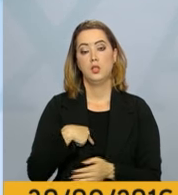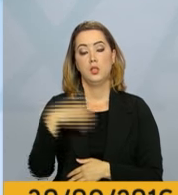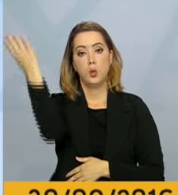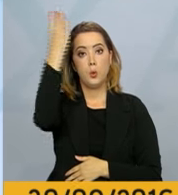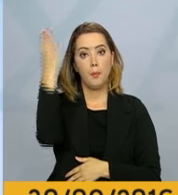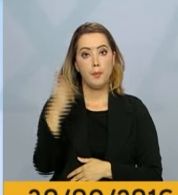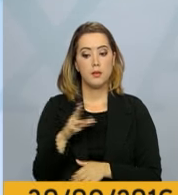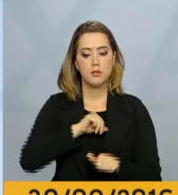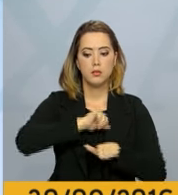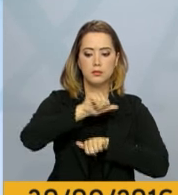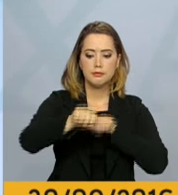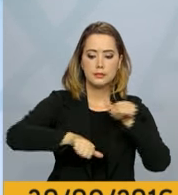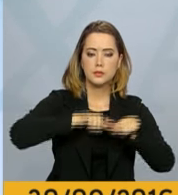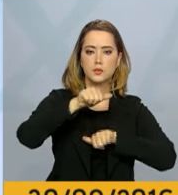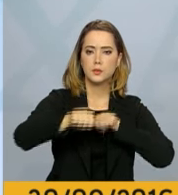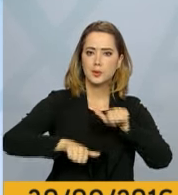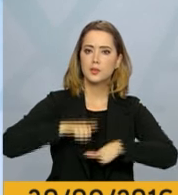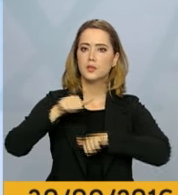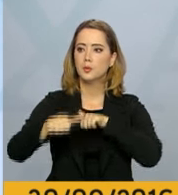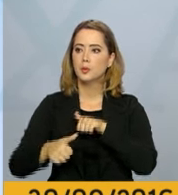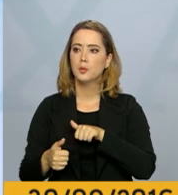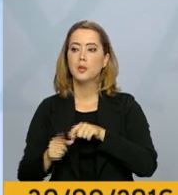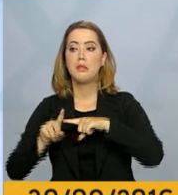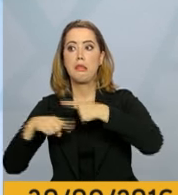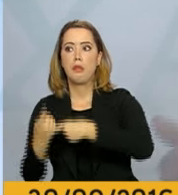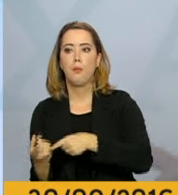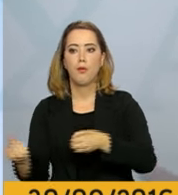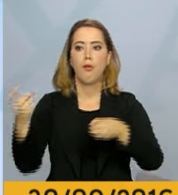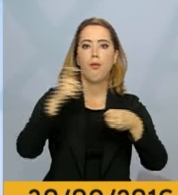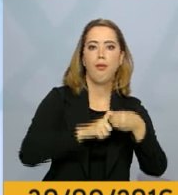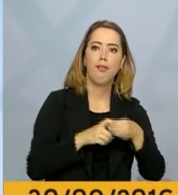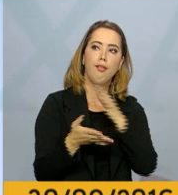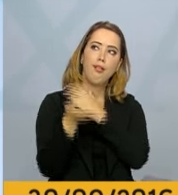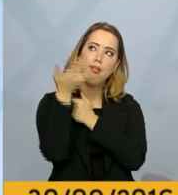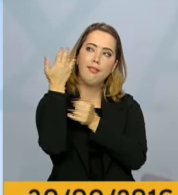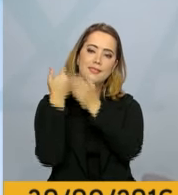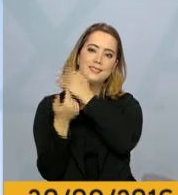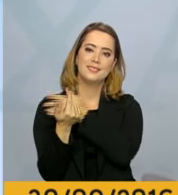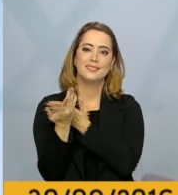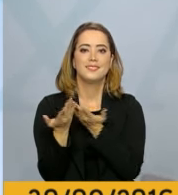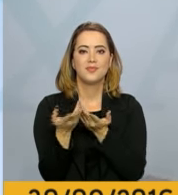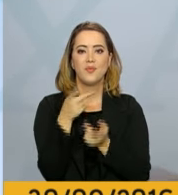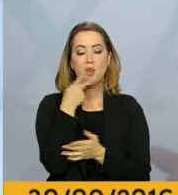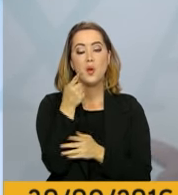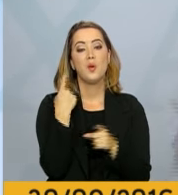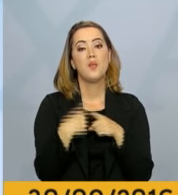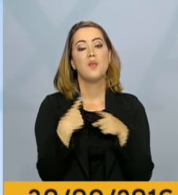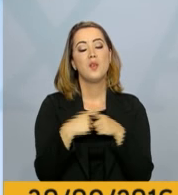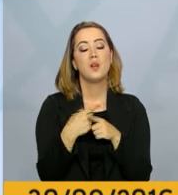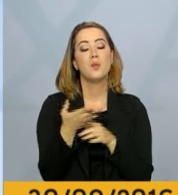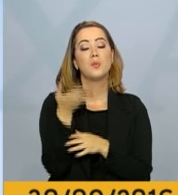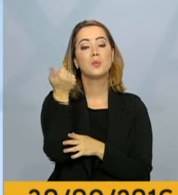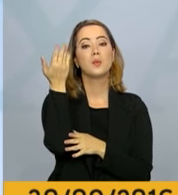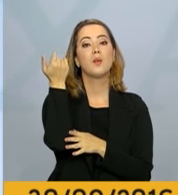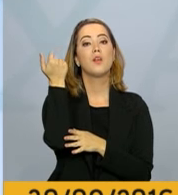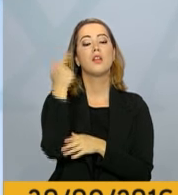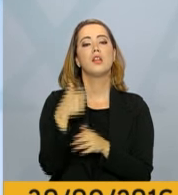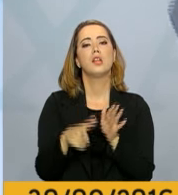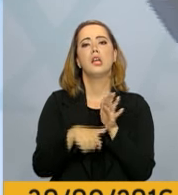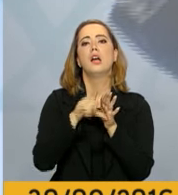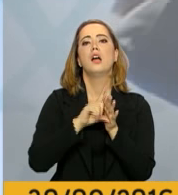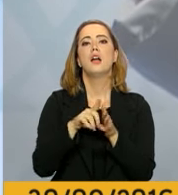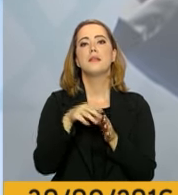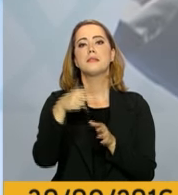se renovam para voltar ao passado. Eu digo isso porque quando eu fazia o curso ginasial, no meu tempo era primário,